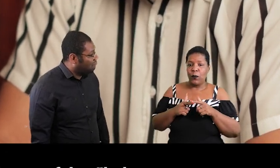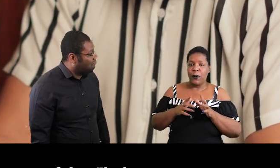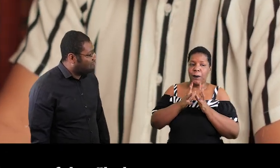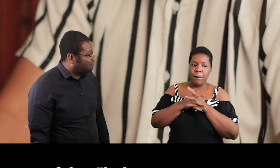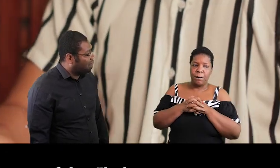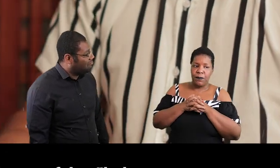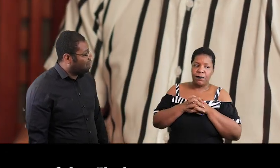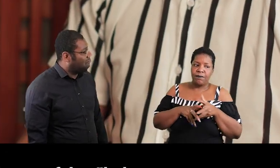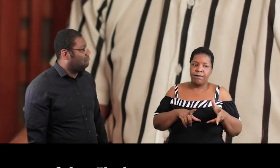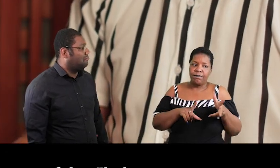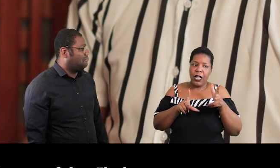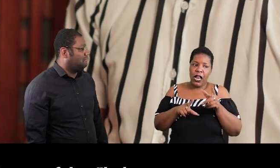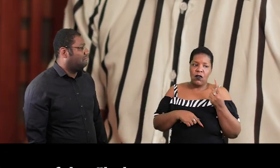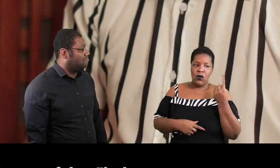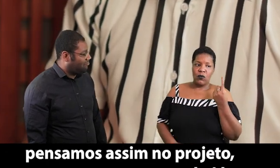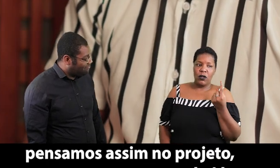beleza,